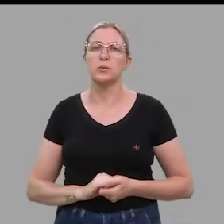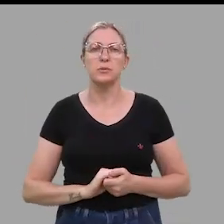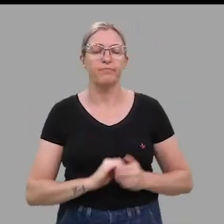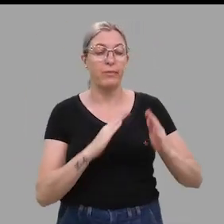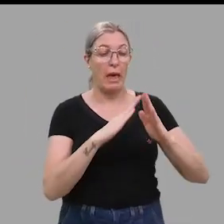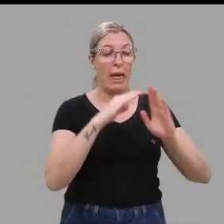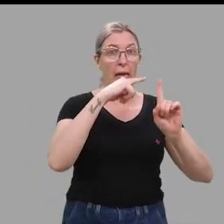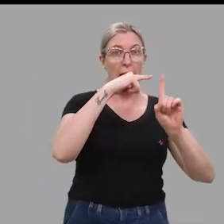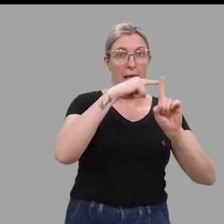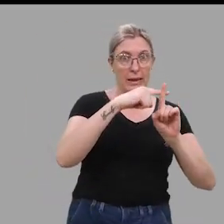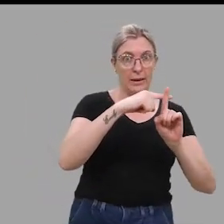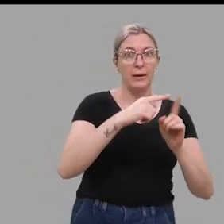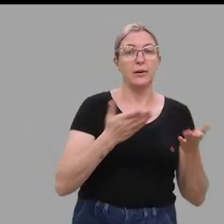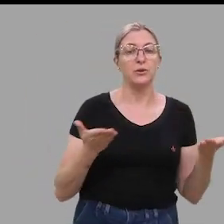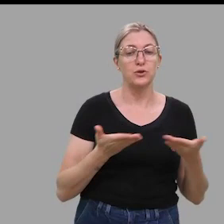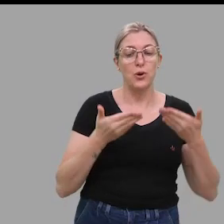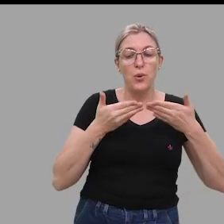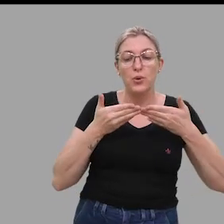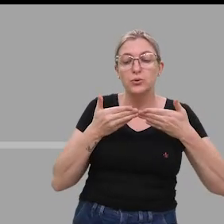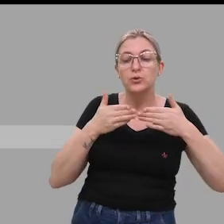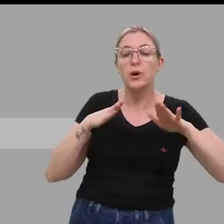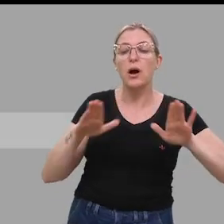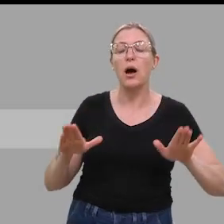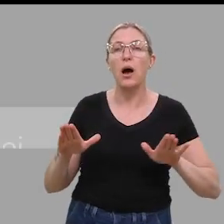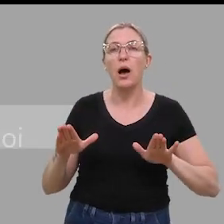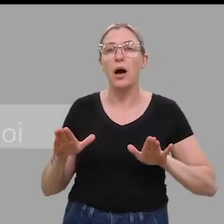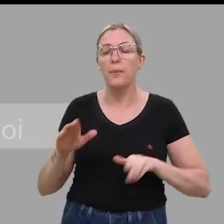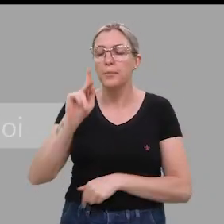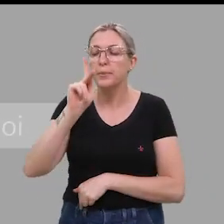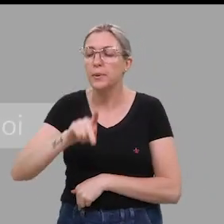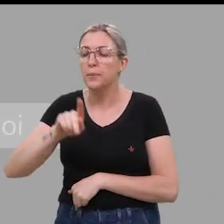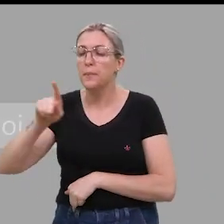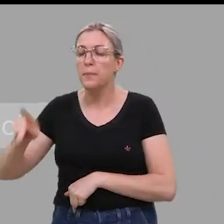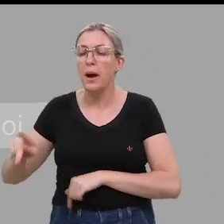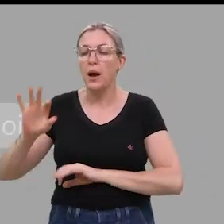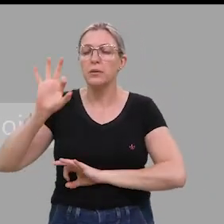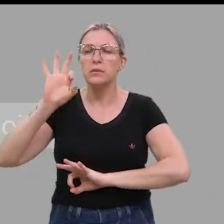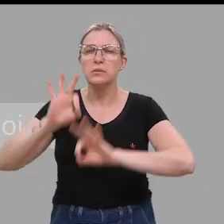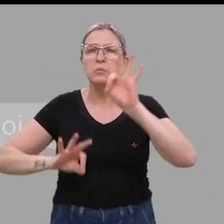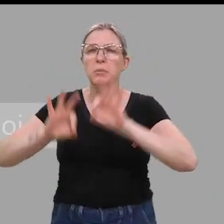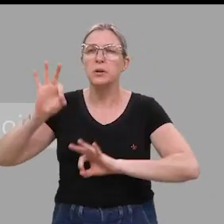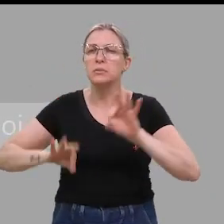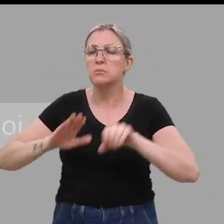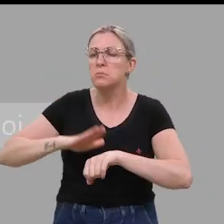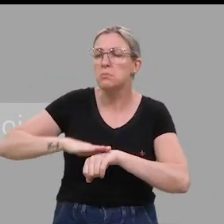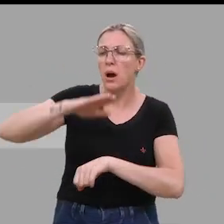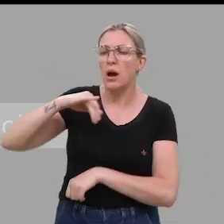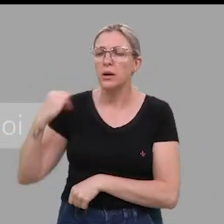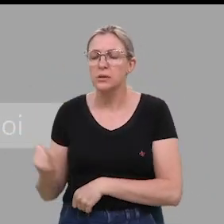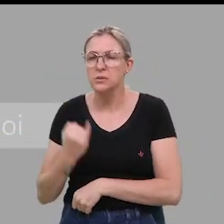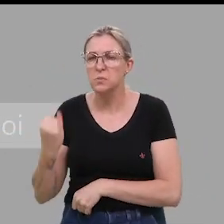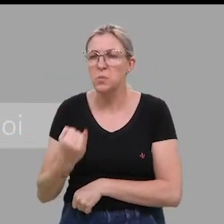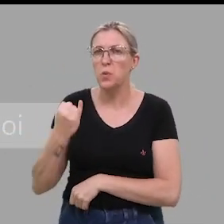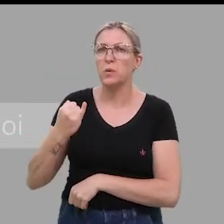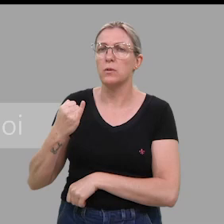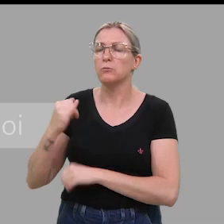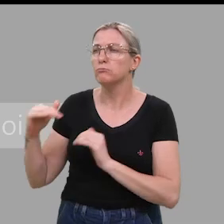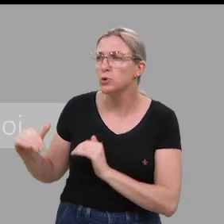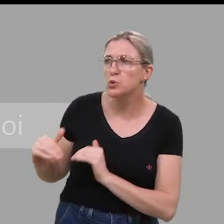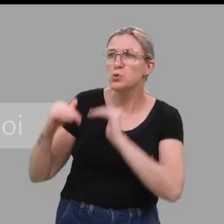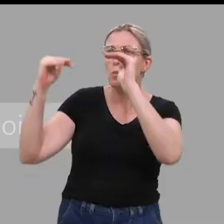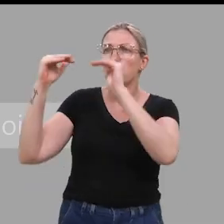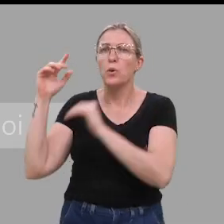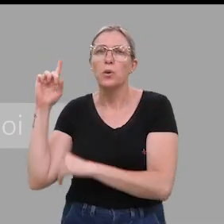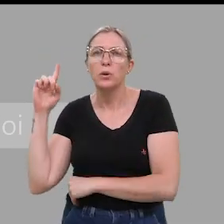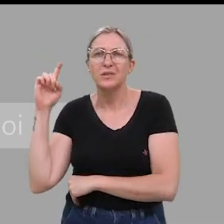Aqui nesta casa que hoje se inaugura, vos preparais para o mais nobre, o mais alto, o mais